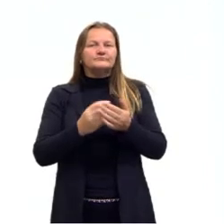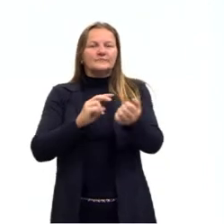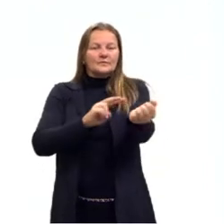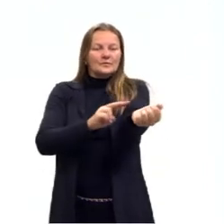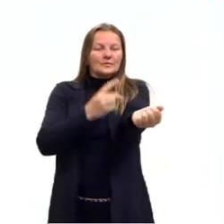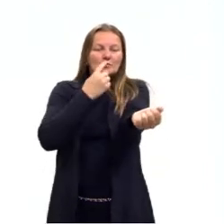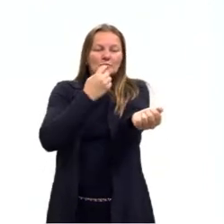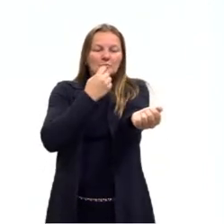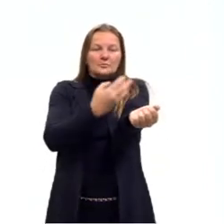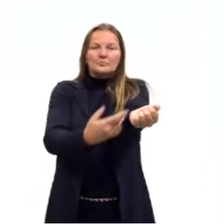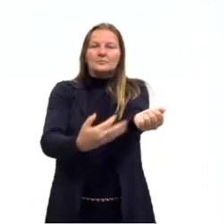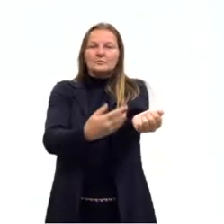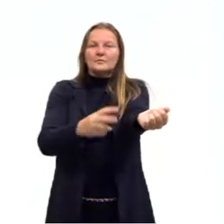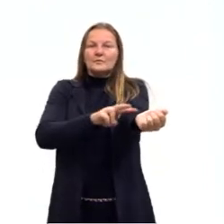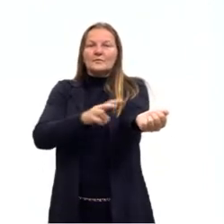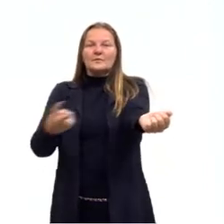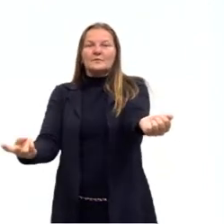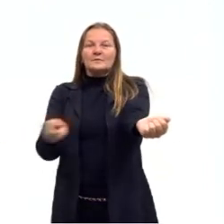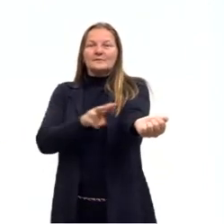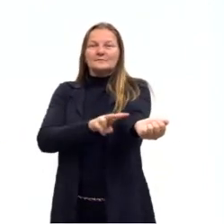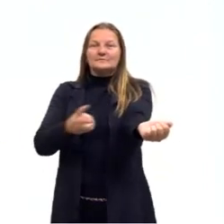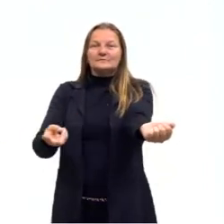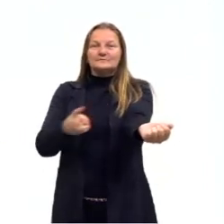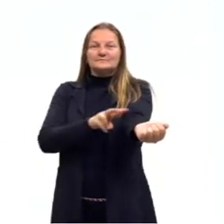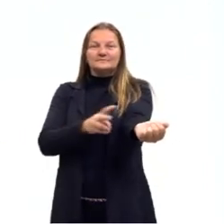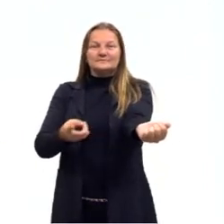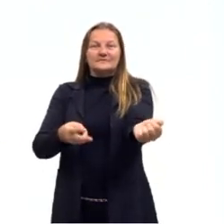de sangue e agora